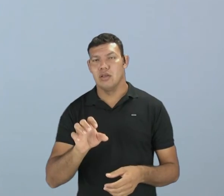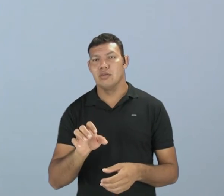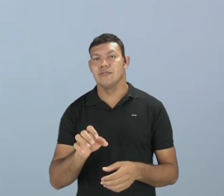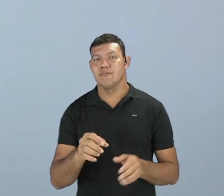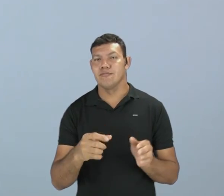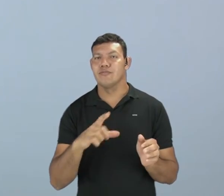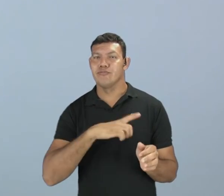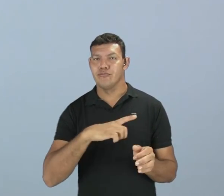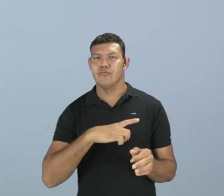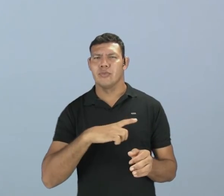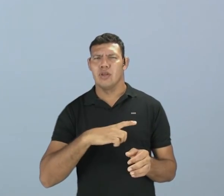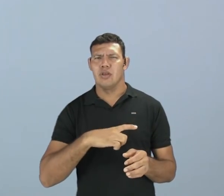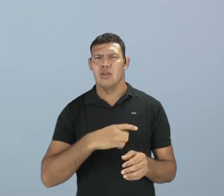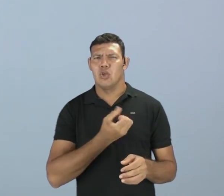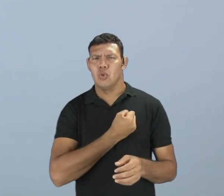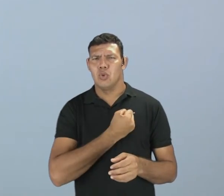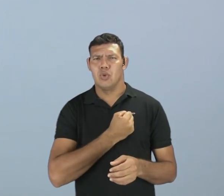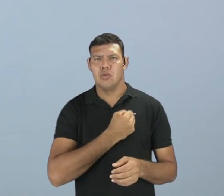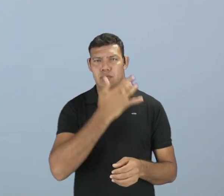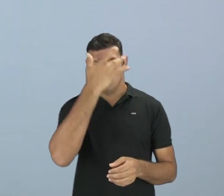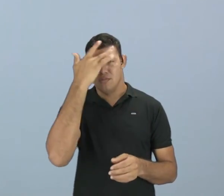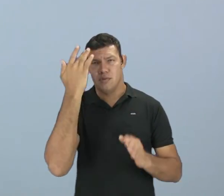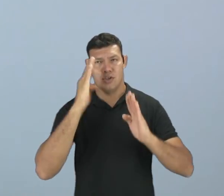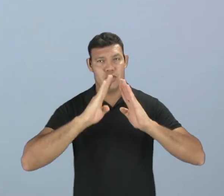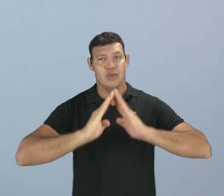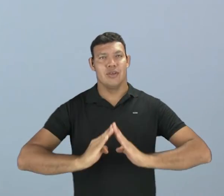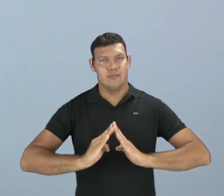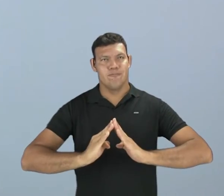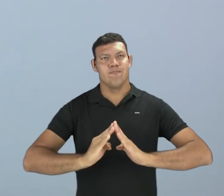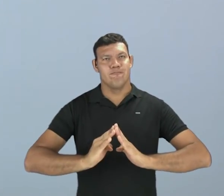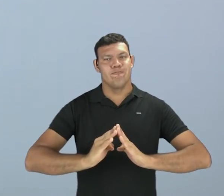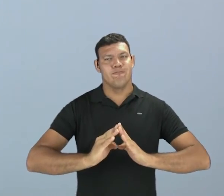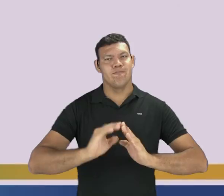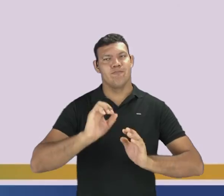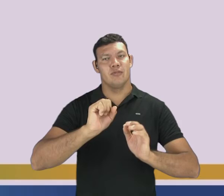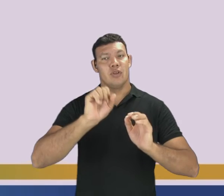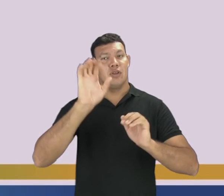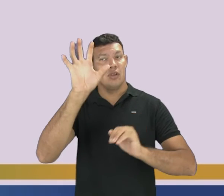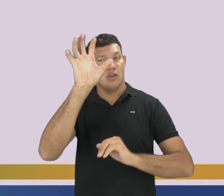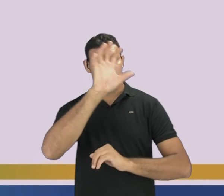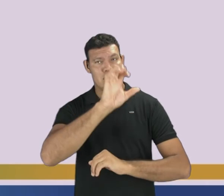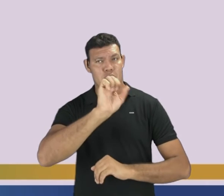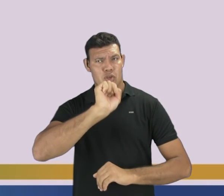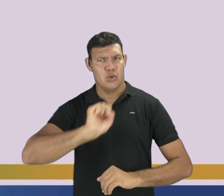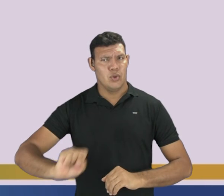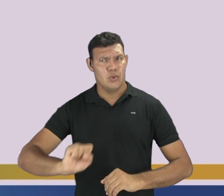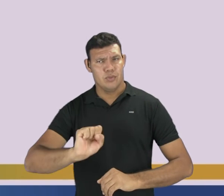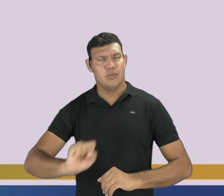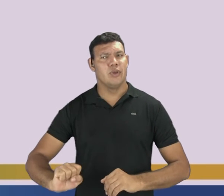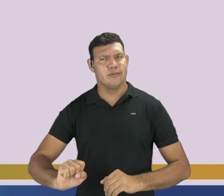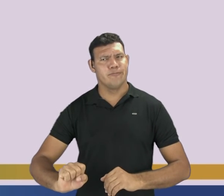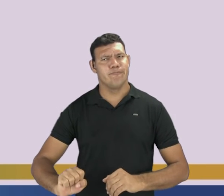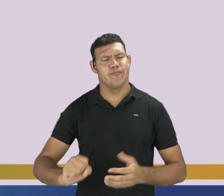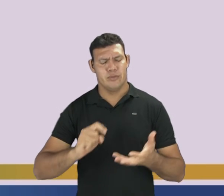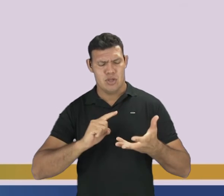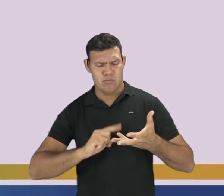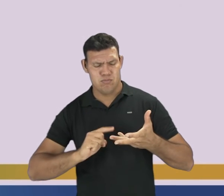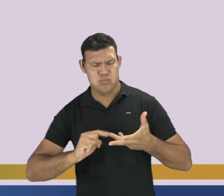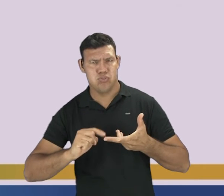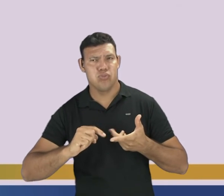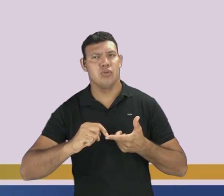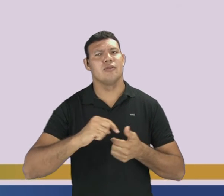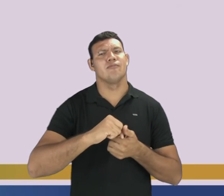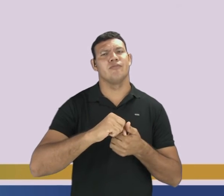o maior, né, número de habitantes é a região sudeste, por vários fatores. Por ser a região